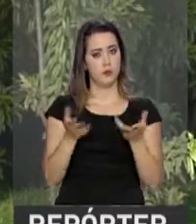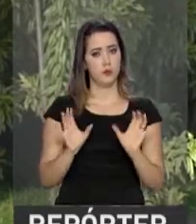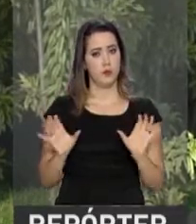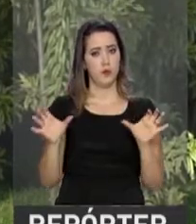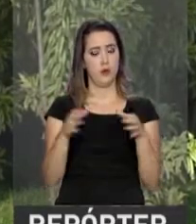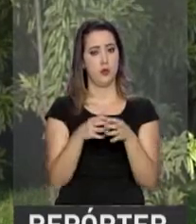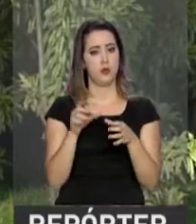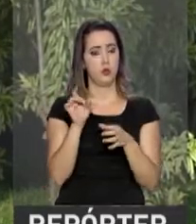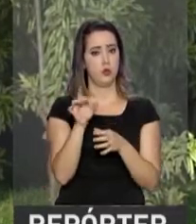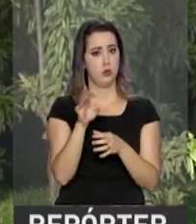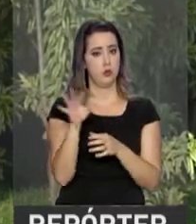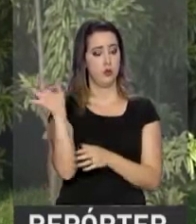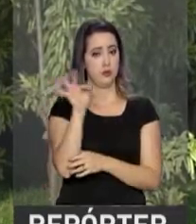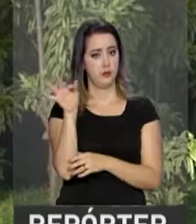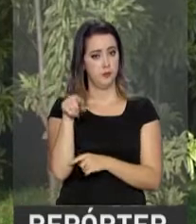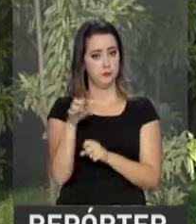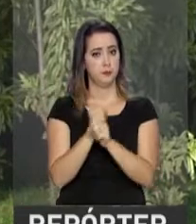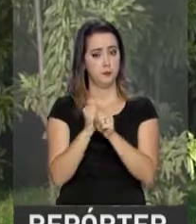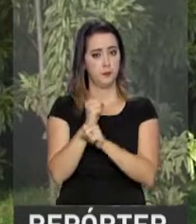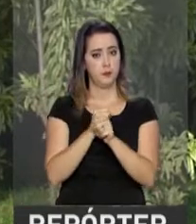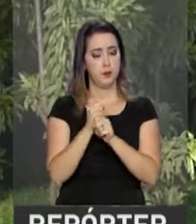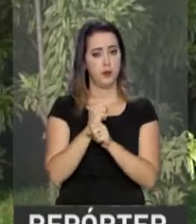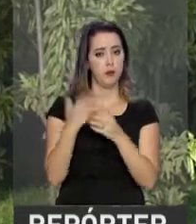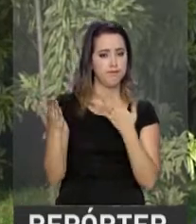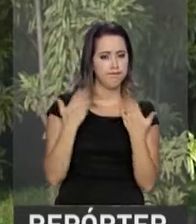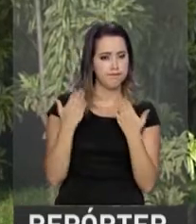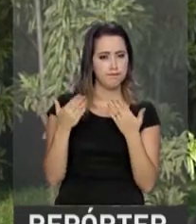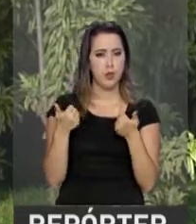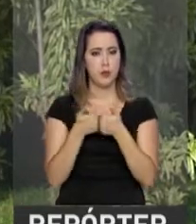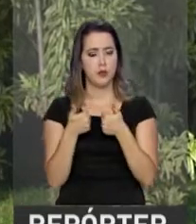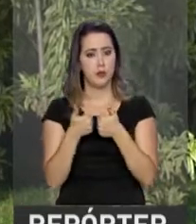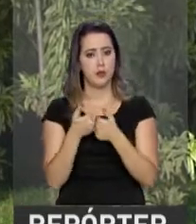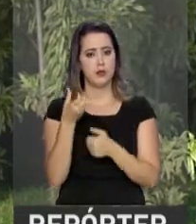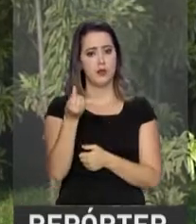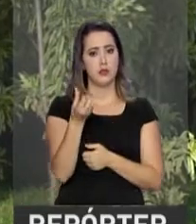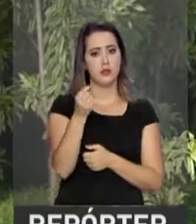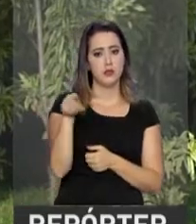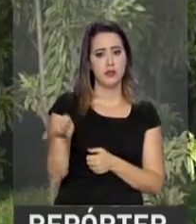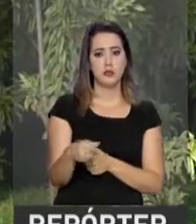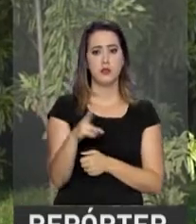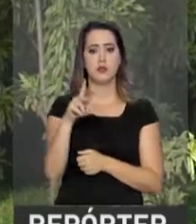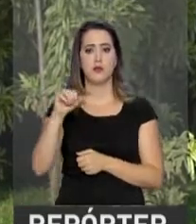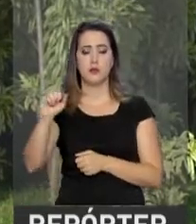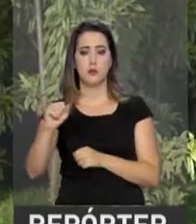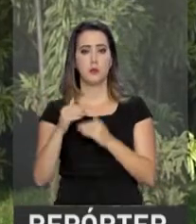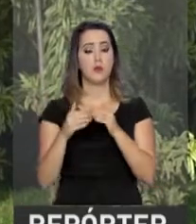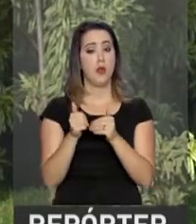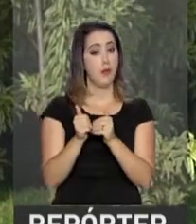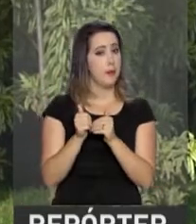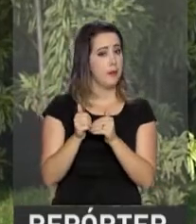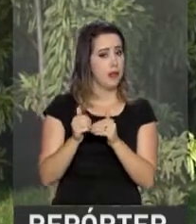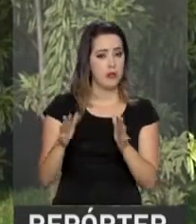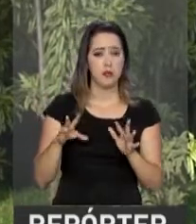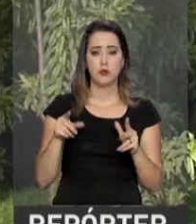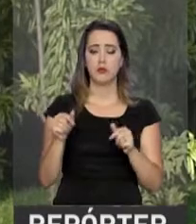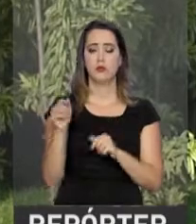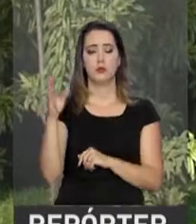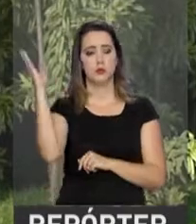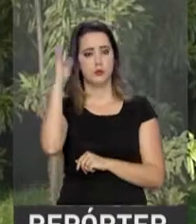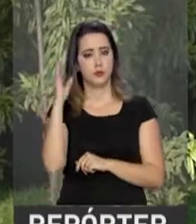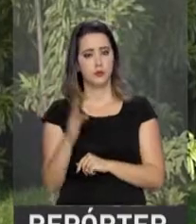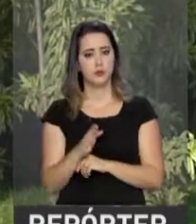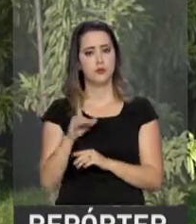área só em fevereiro deste ano aproximadamente 66 mil vagas foram abertas em todo o país